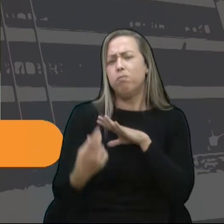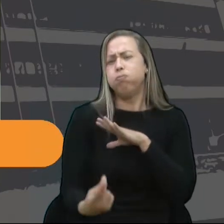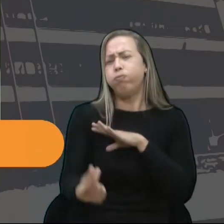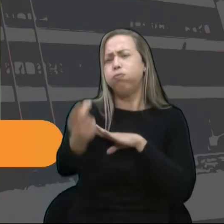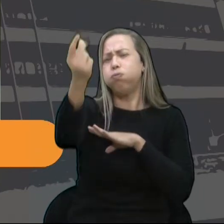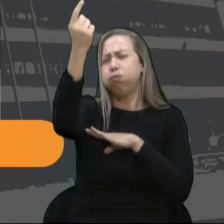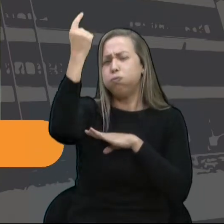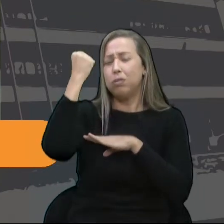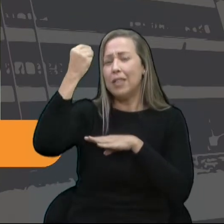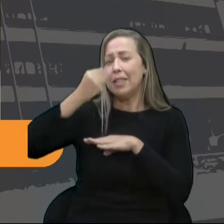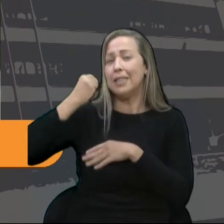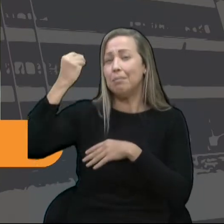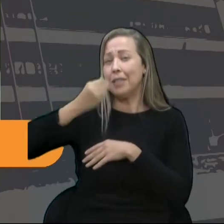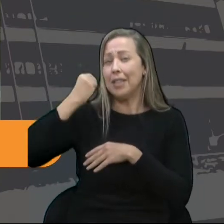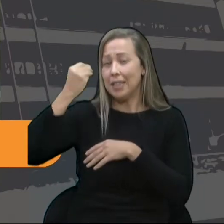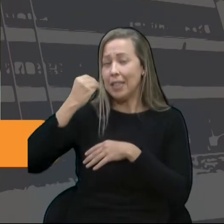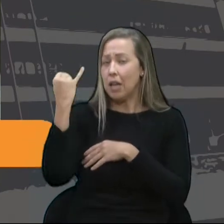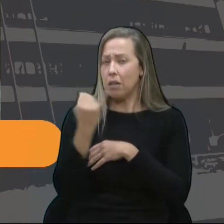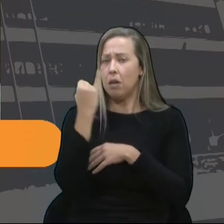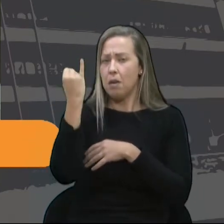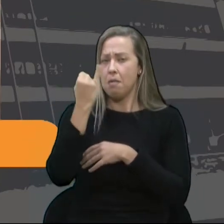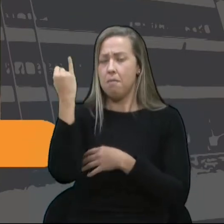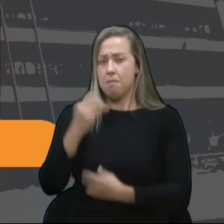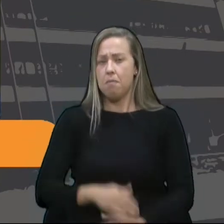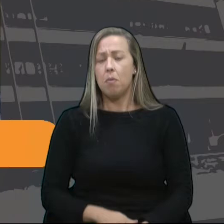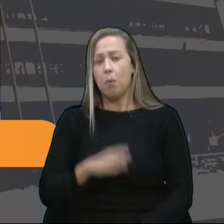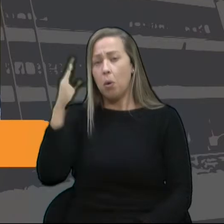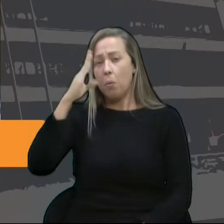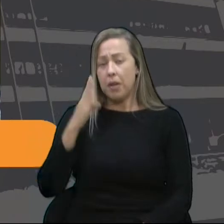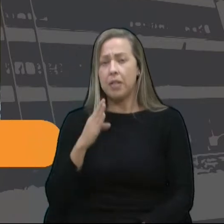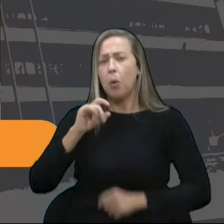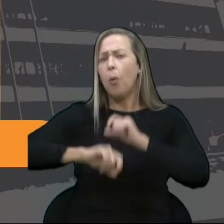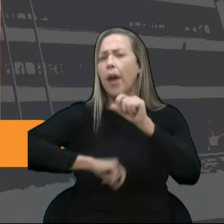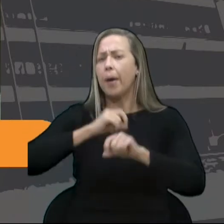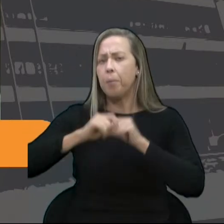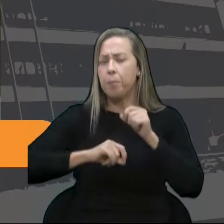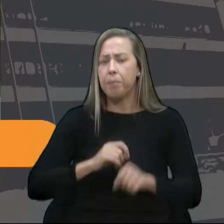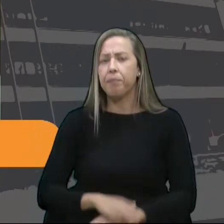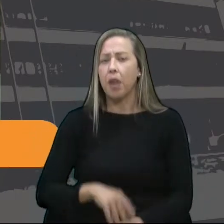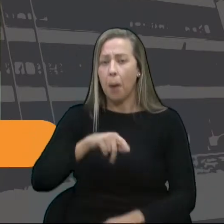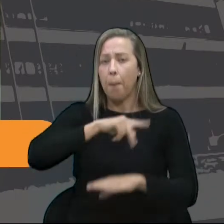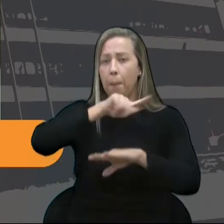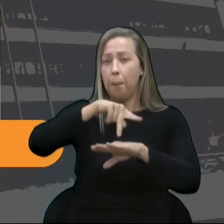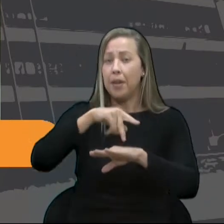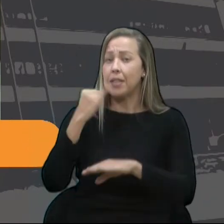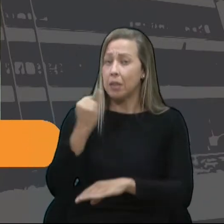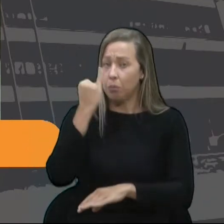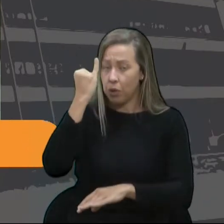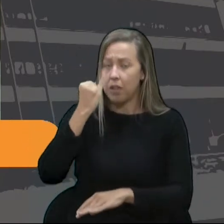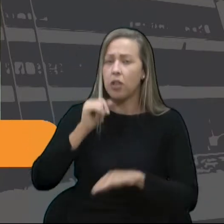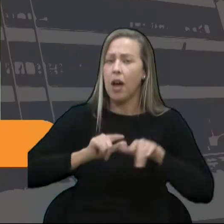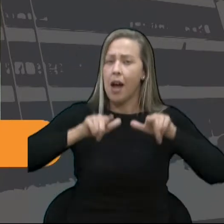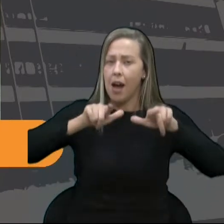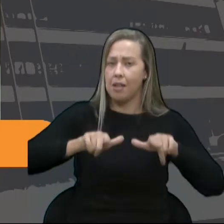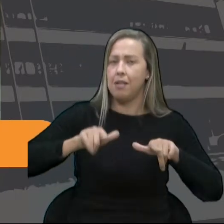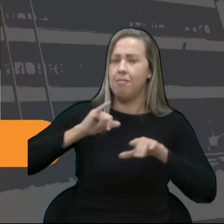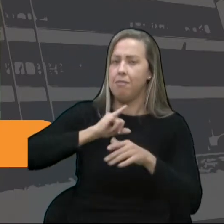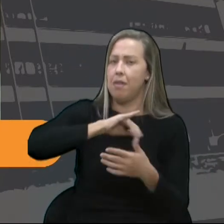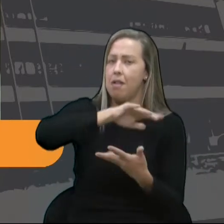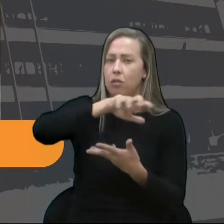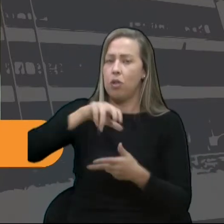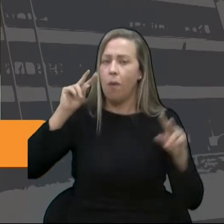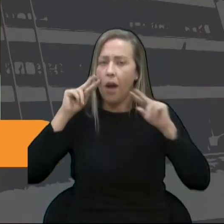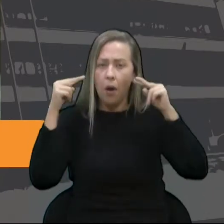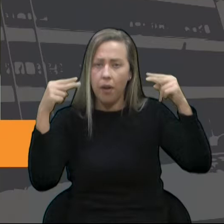experiências bastante relevantes, não é? Porque o Brasil é considerado um país importante no cenário internacional. E